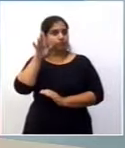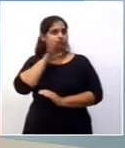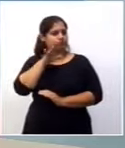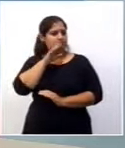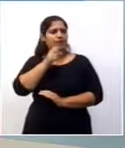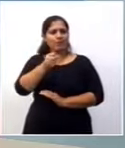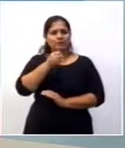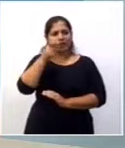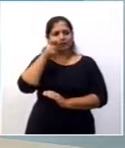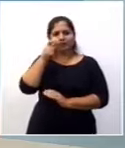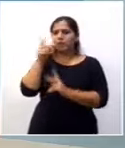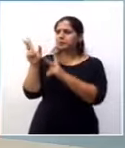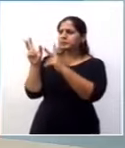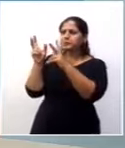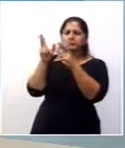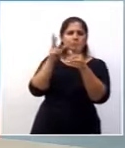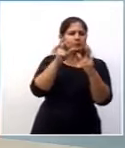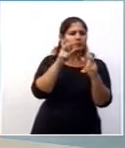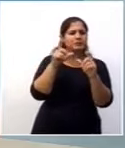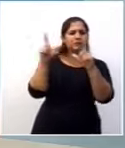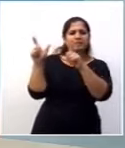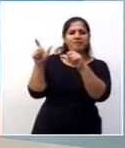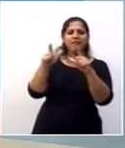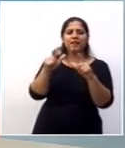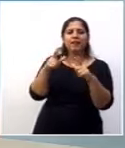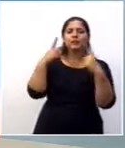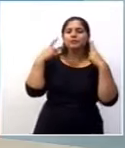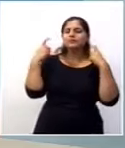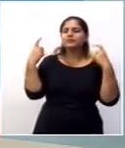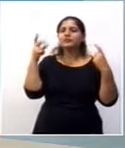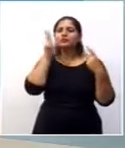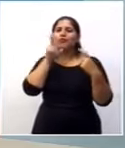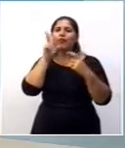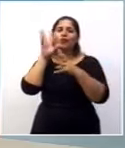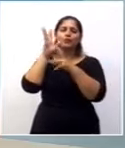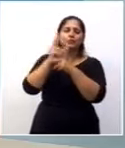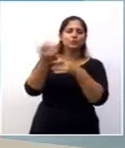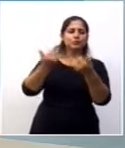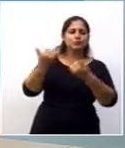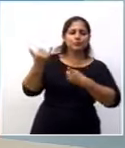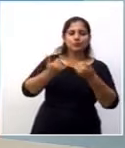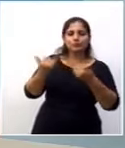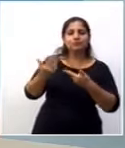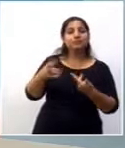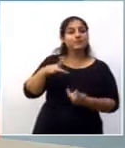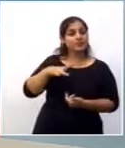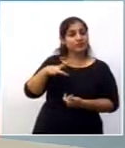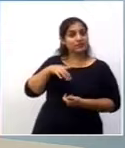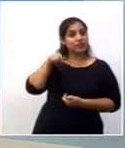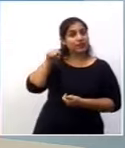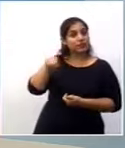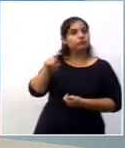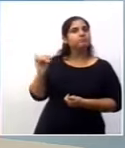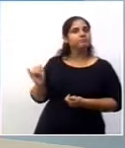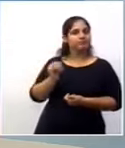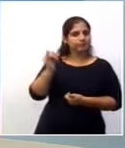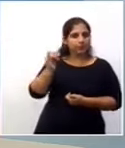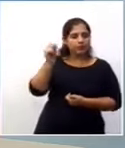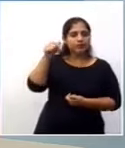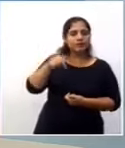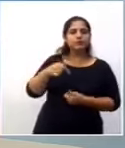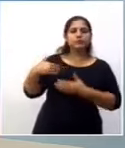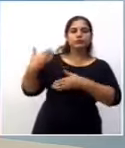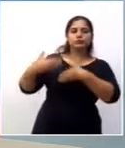bacana, né? A gente consegue observar as paisagens, escutar um pouco da história da cidade, que foi uma cidade tão importante aí